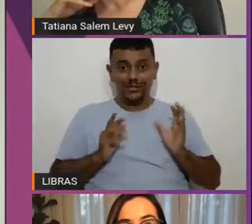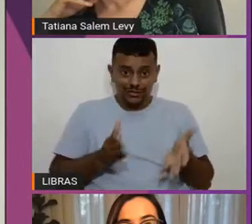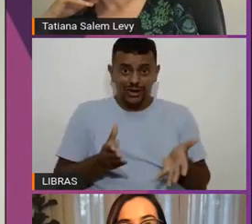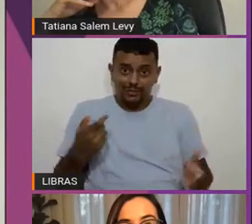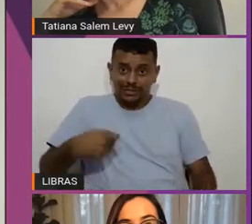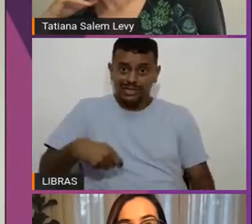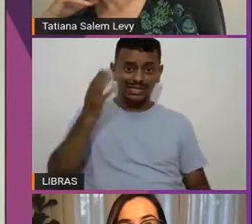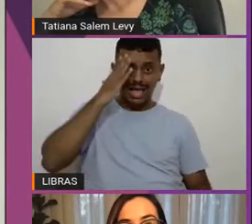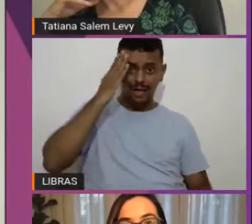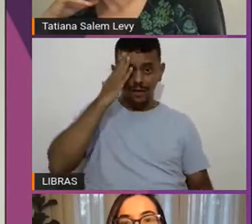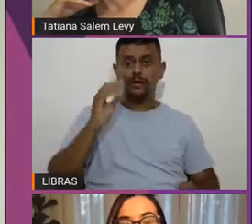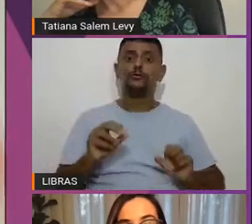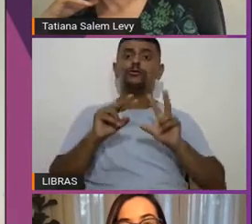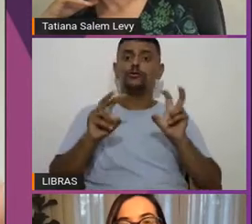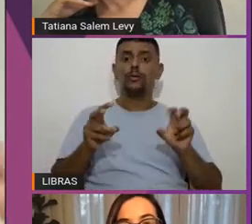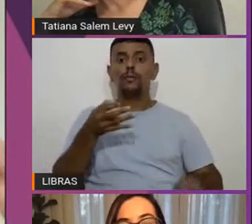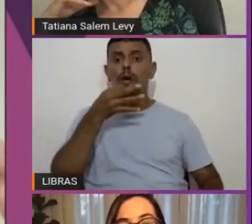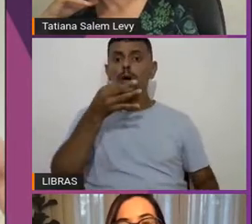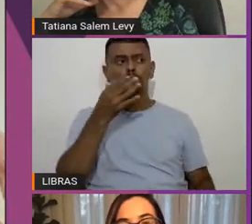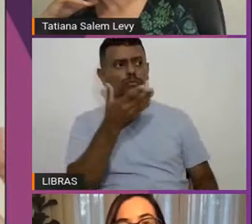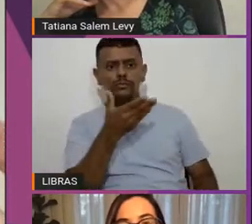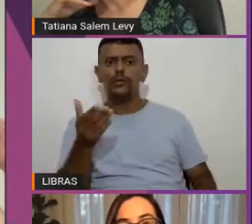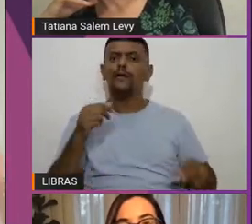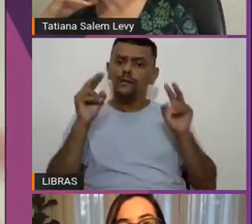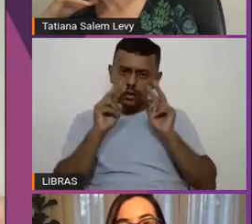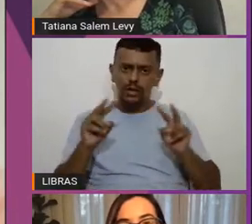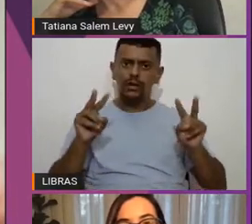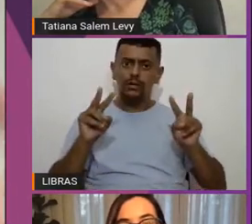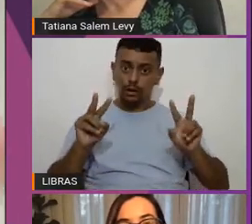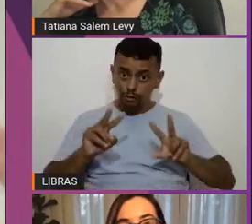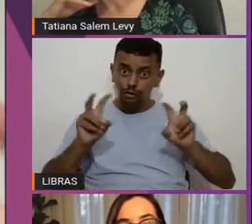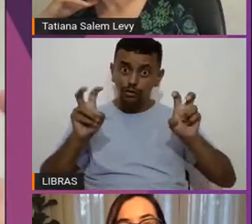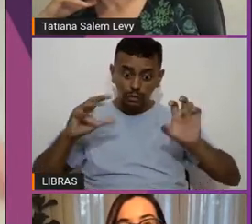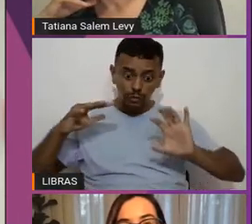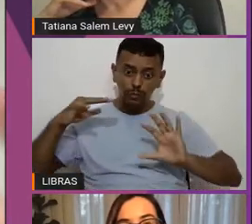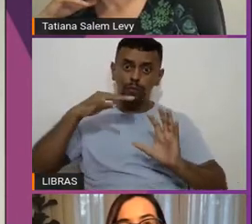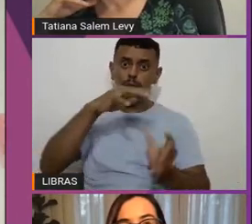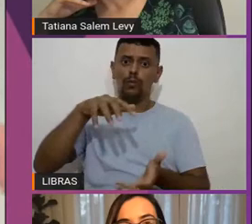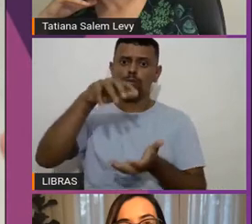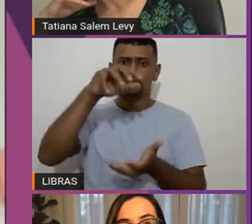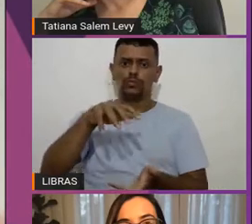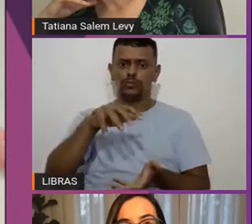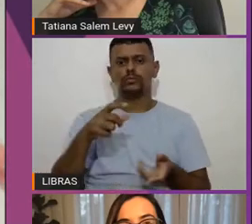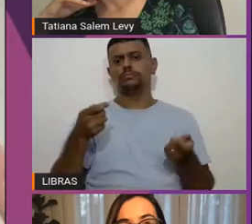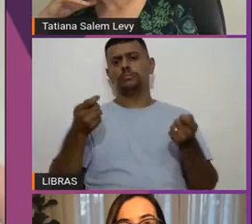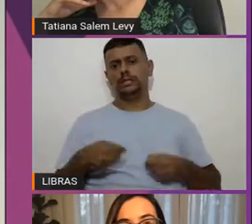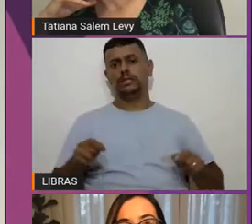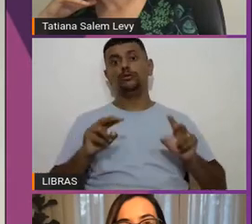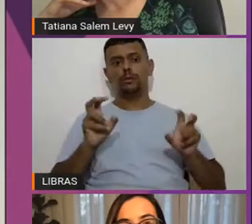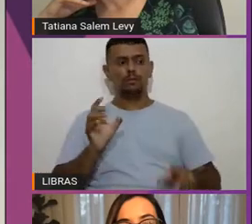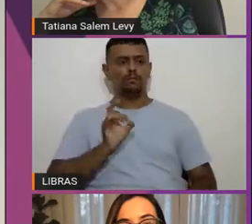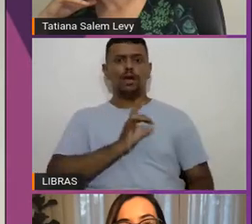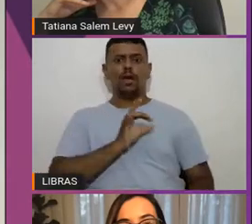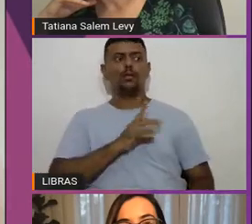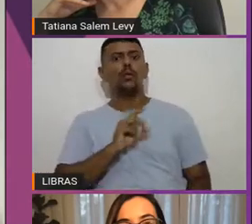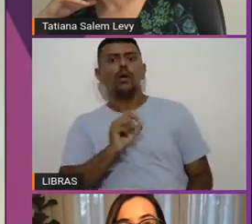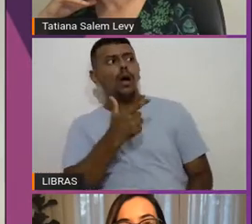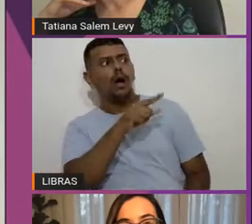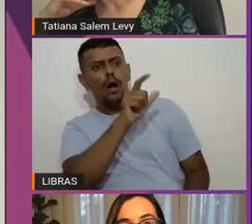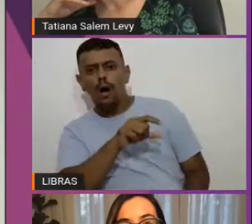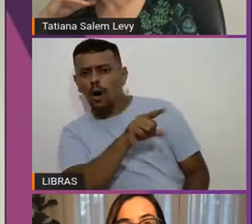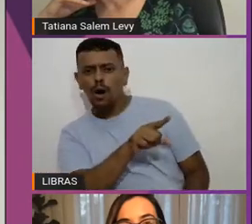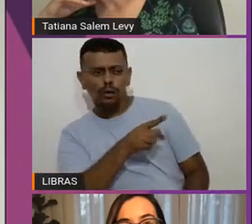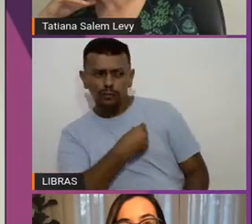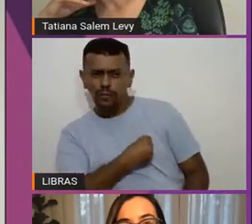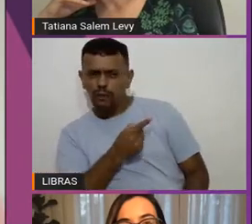interessantes sobre o mundo né então o momento de buscar porque o outro tá vivendo ali mas eu acho que o garante fala da experiência